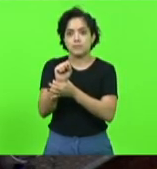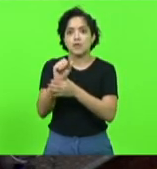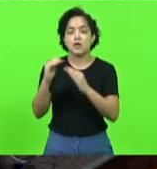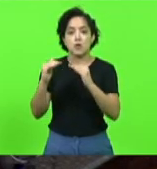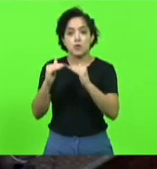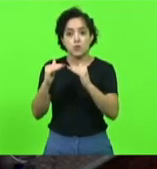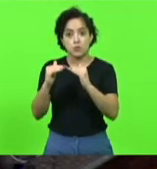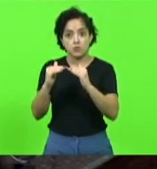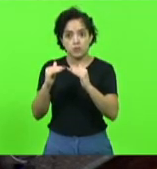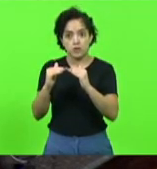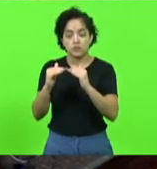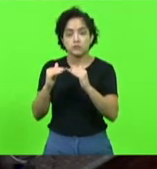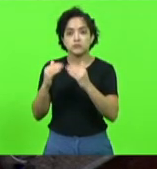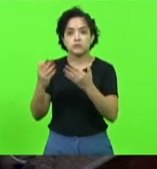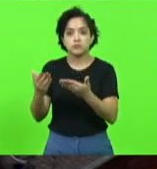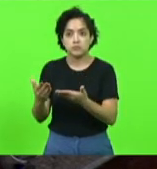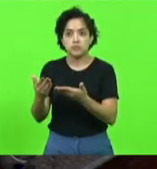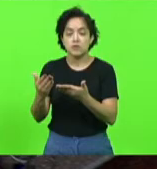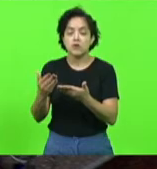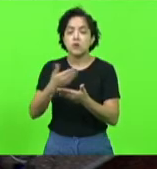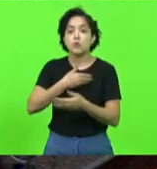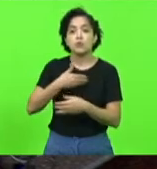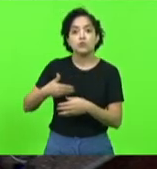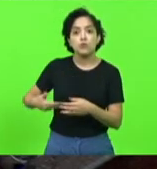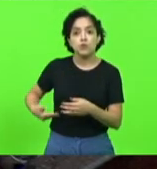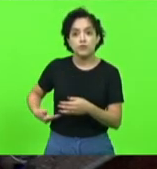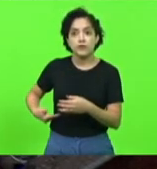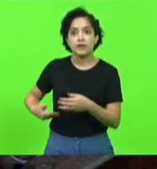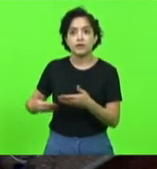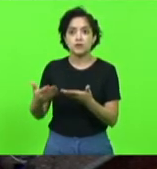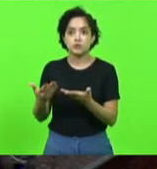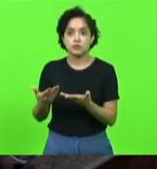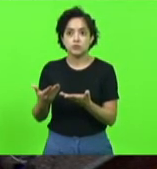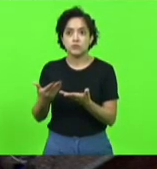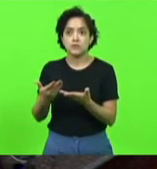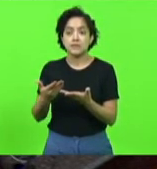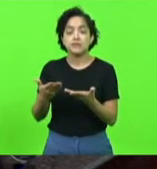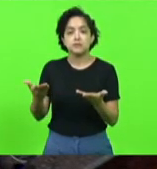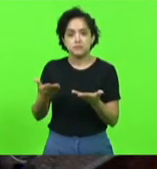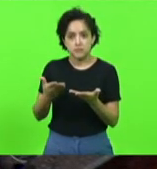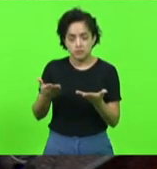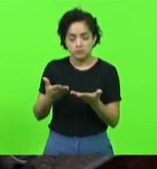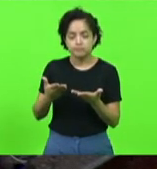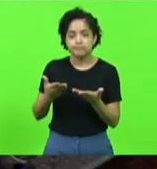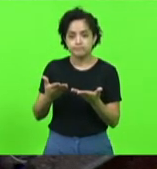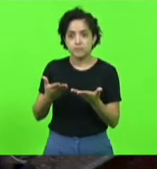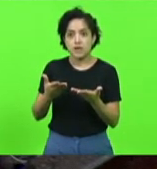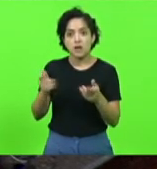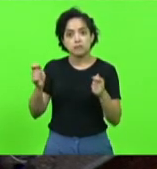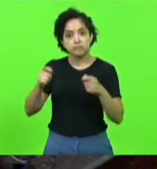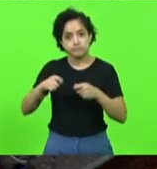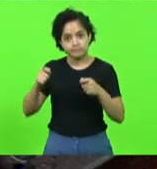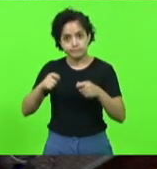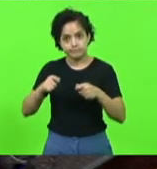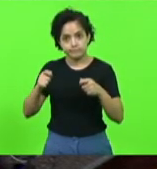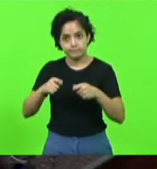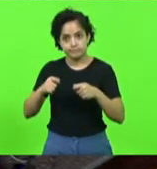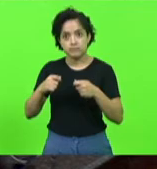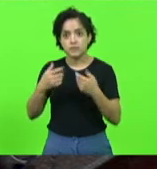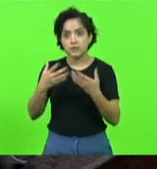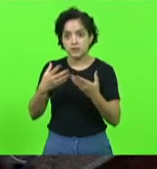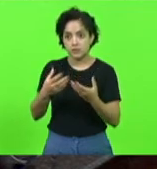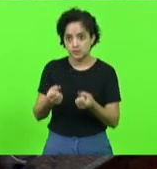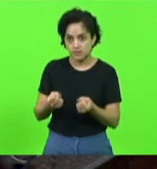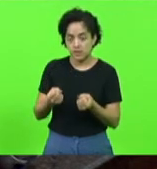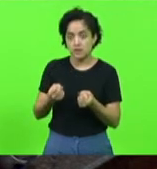em comunhão também com a União. E o que estamos pedindo aqui é a autorização para isso, para que os nossos prefeitos possam ter